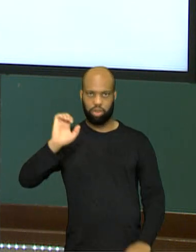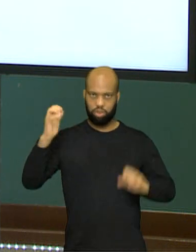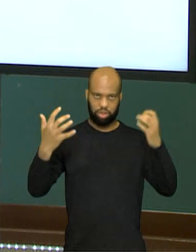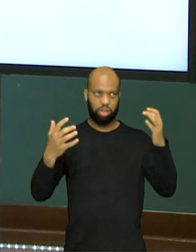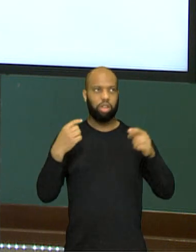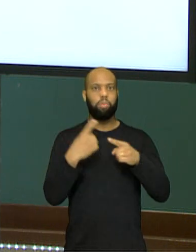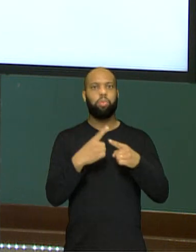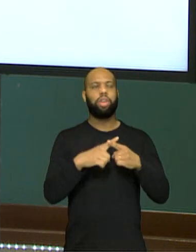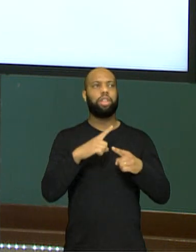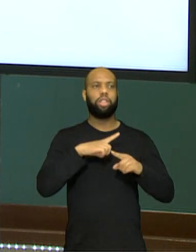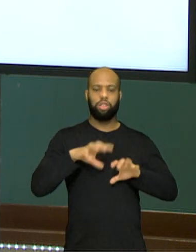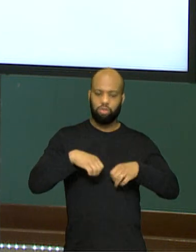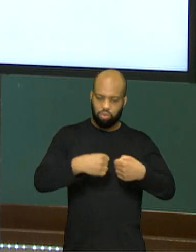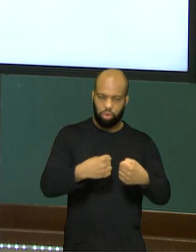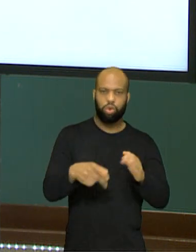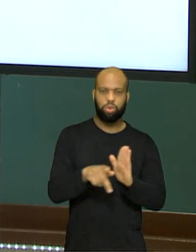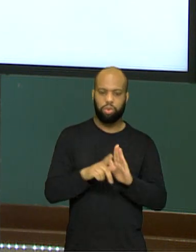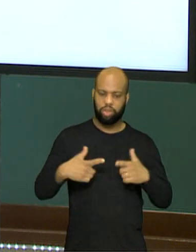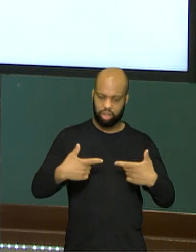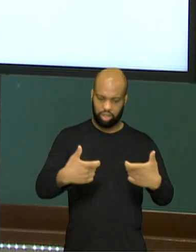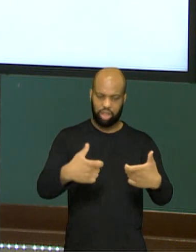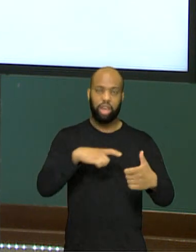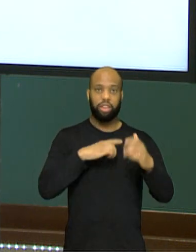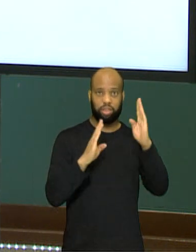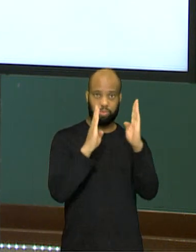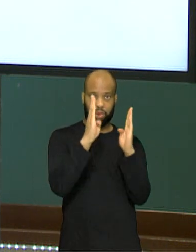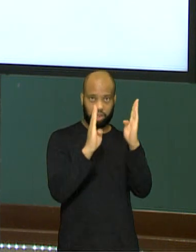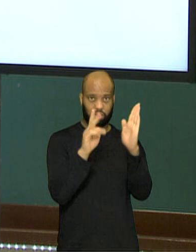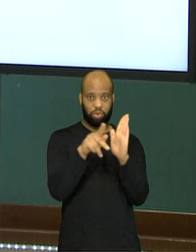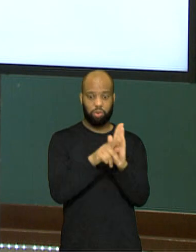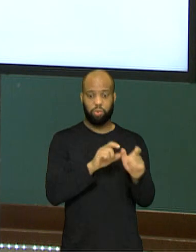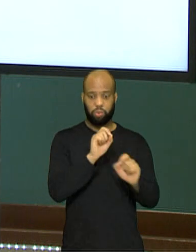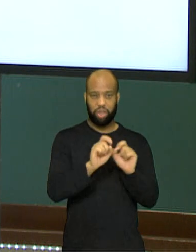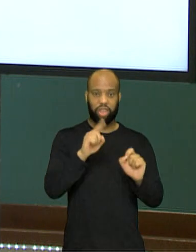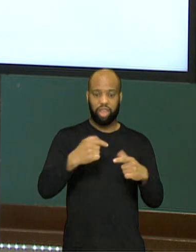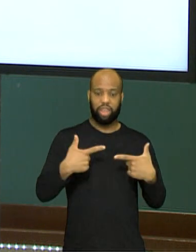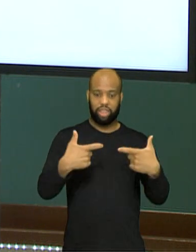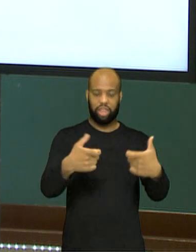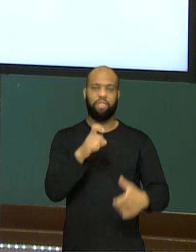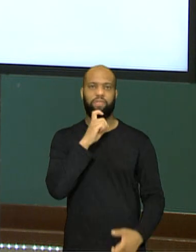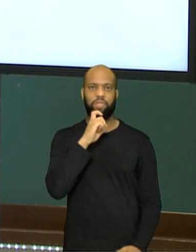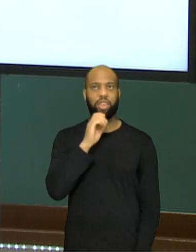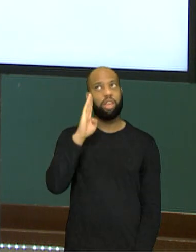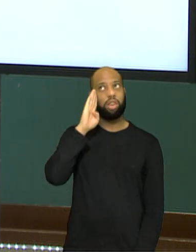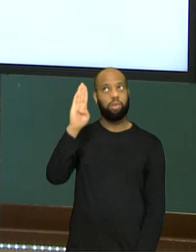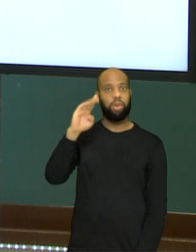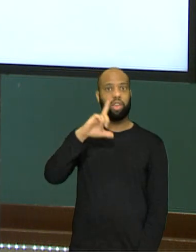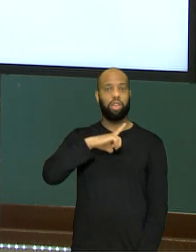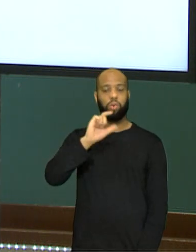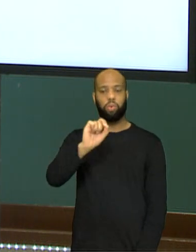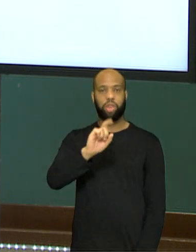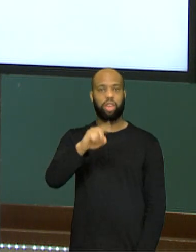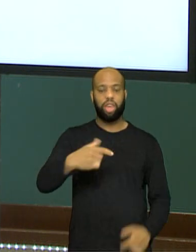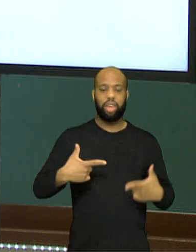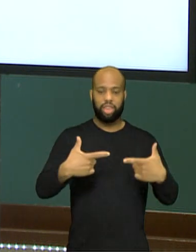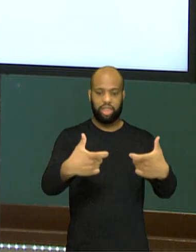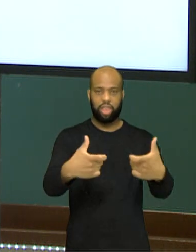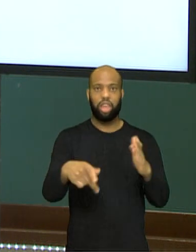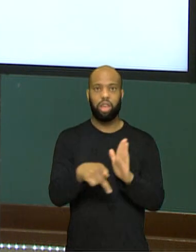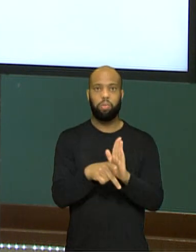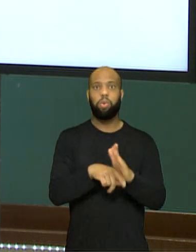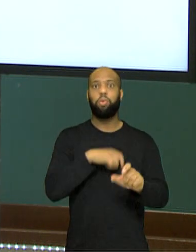Os esforços de guerra durante a Guerra Fria, principalmente a guerra da União Soviética contra